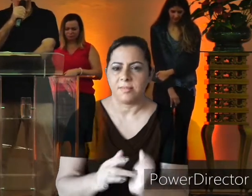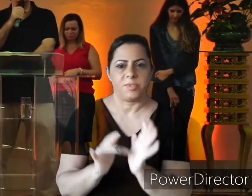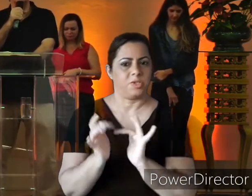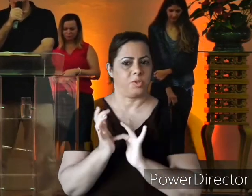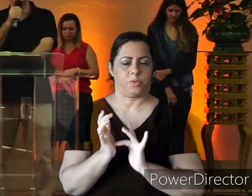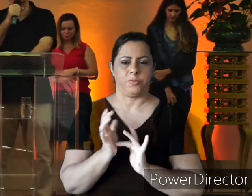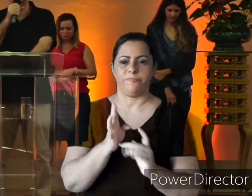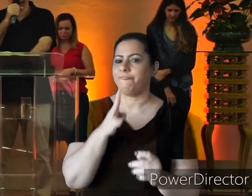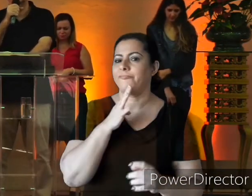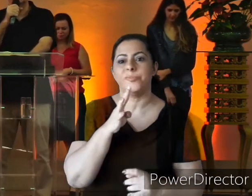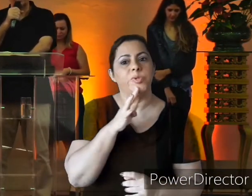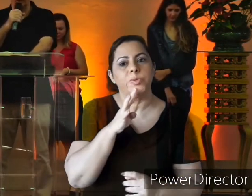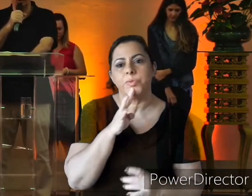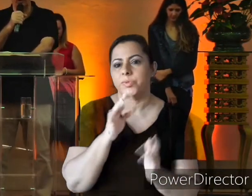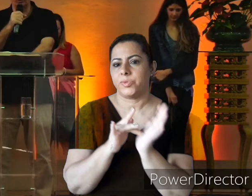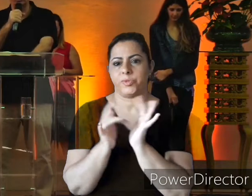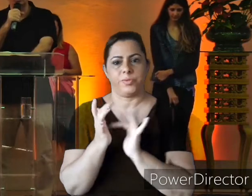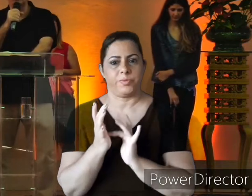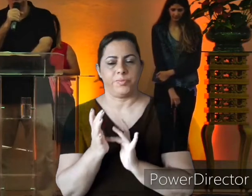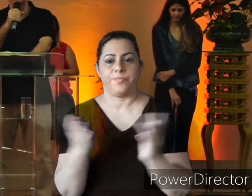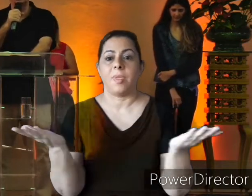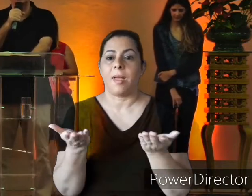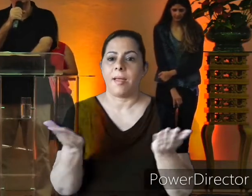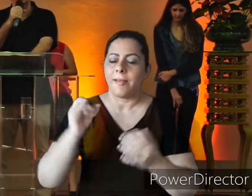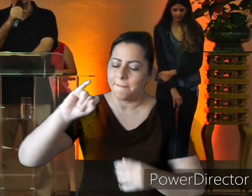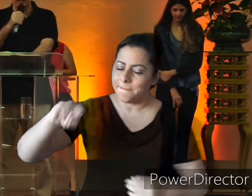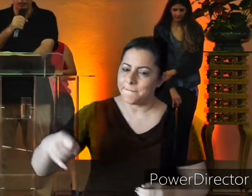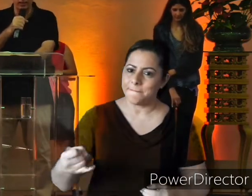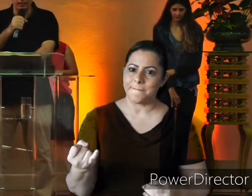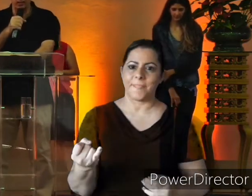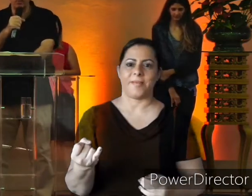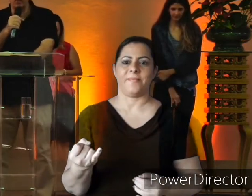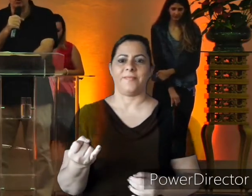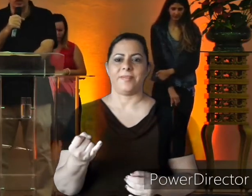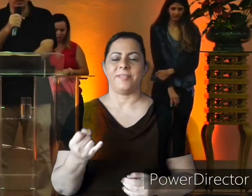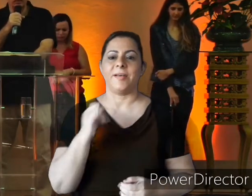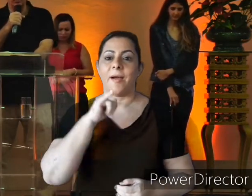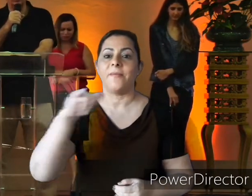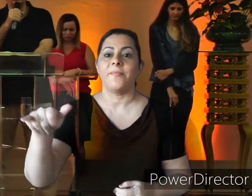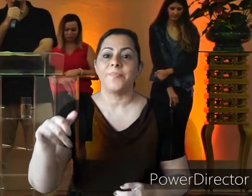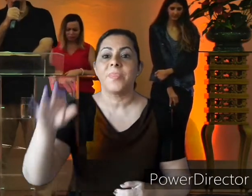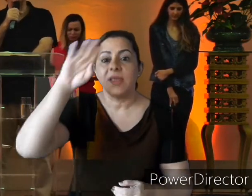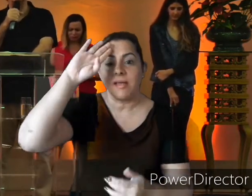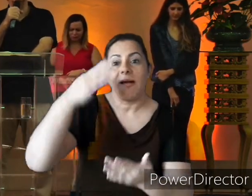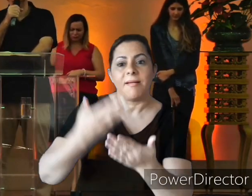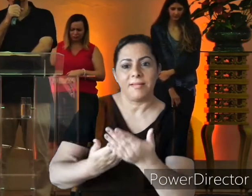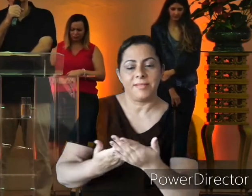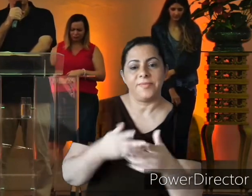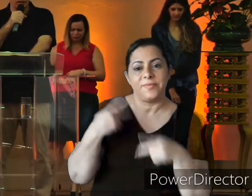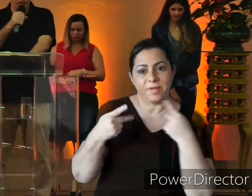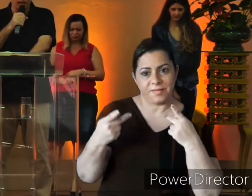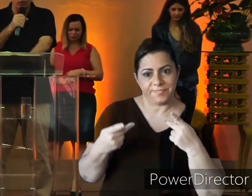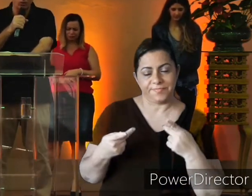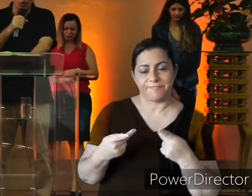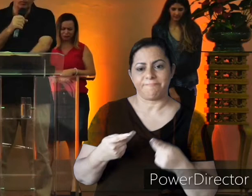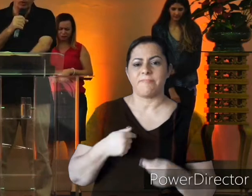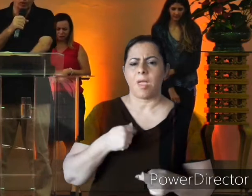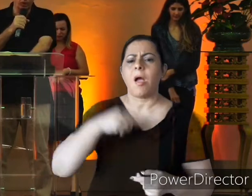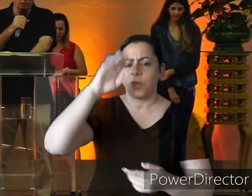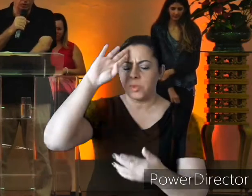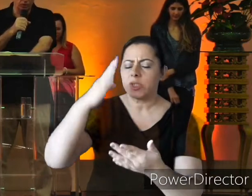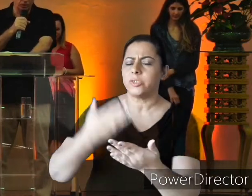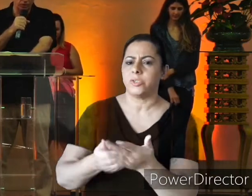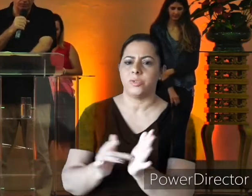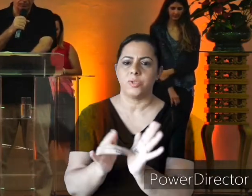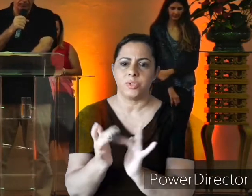o Filho de Deus, é o Senhor e Salvador. Eu recebo em meu coração nesse momento, em nome